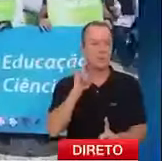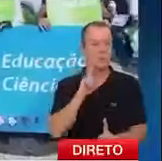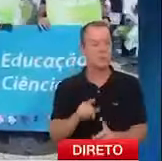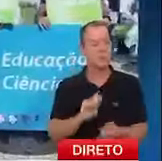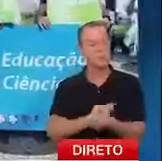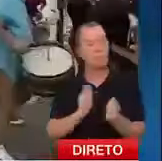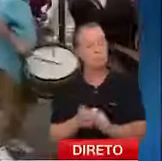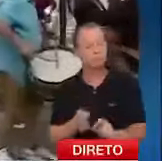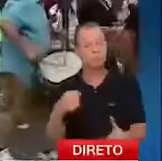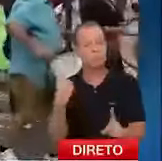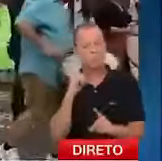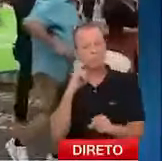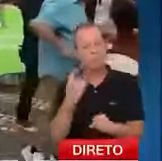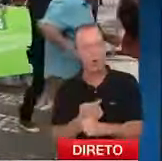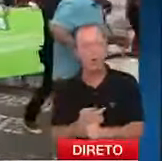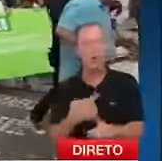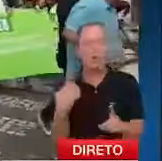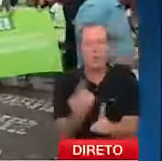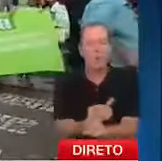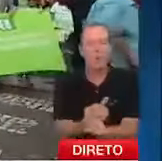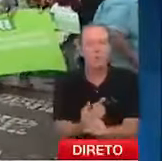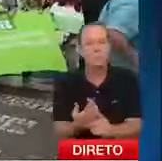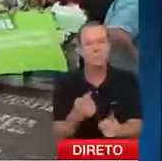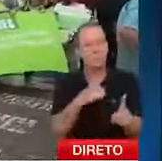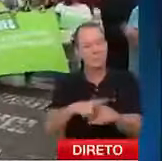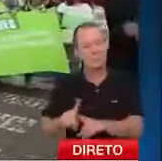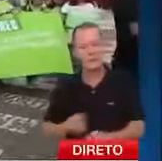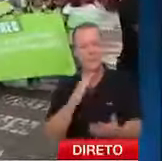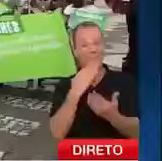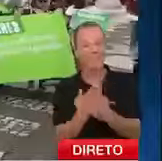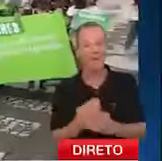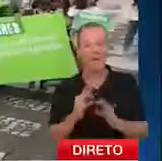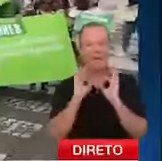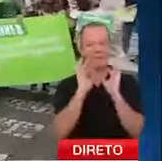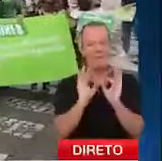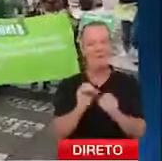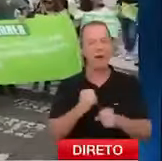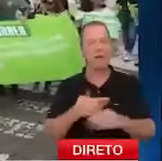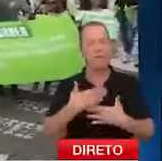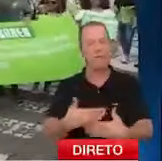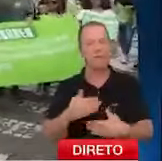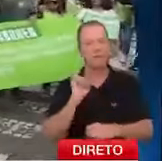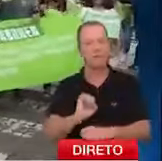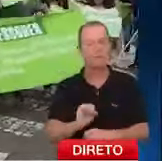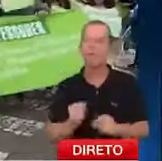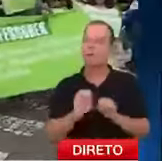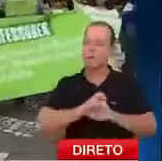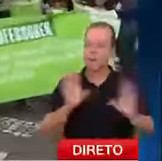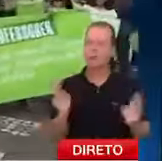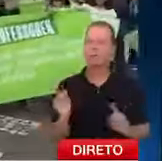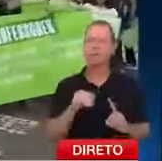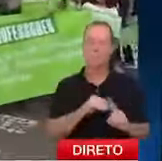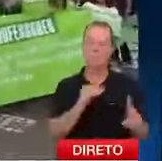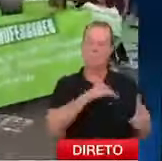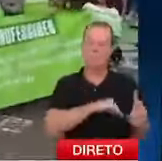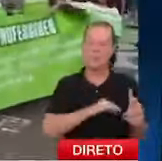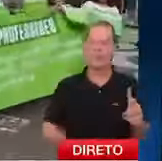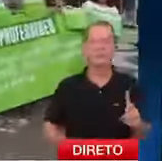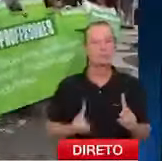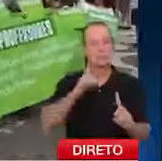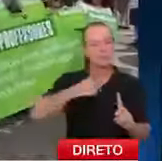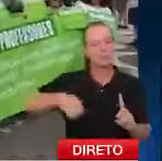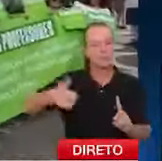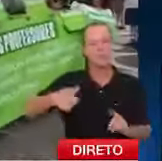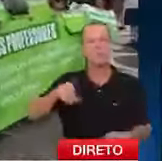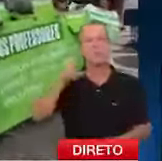rever várias questões que vão efetivamente valorizar a carreira além dos eh aumentos salariais que são bastante importantes existem